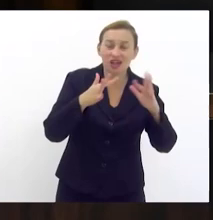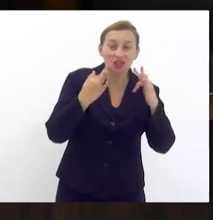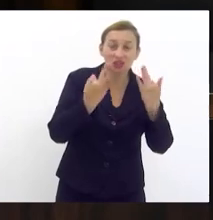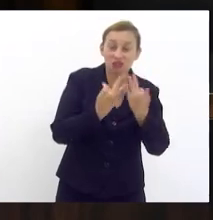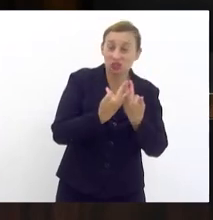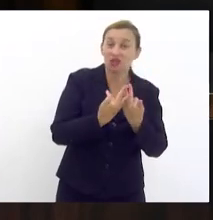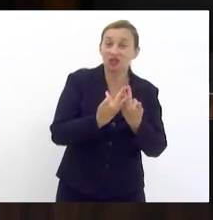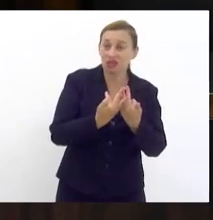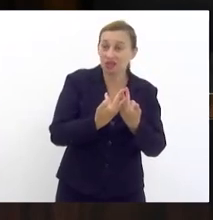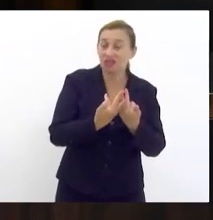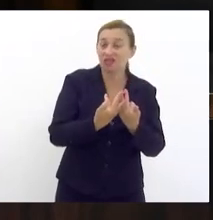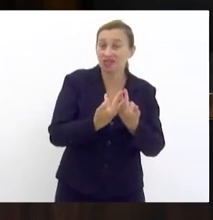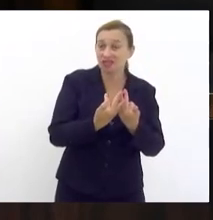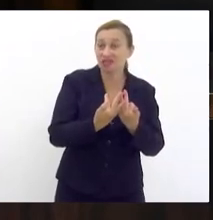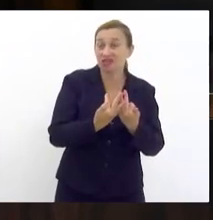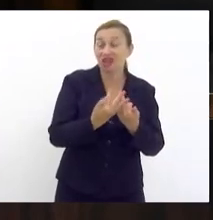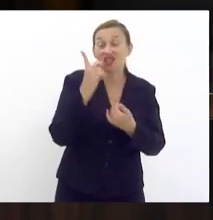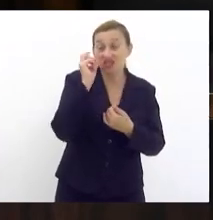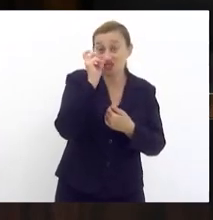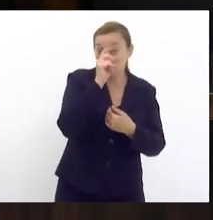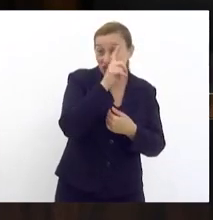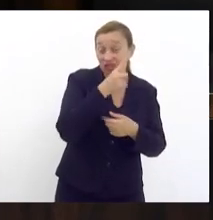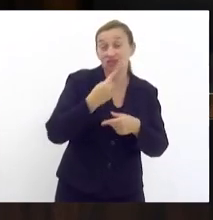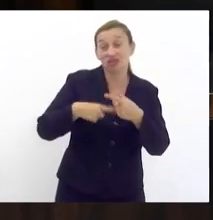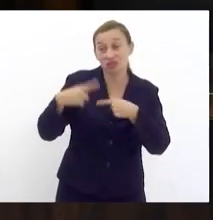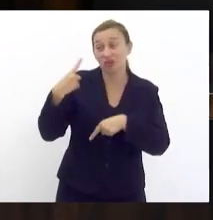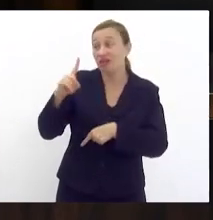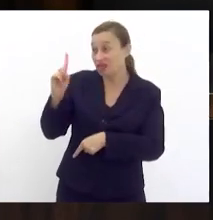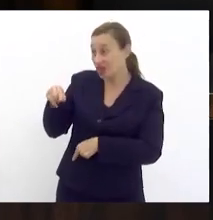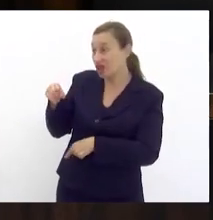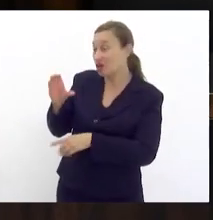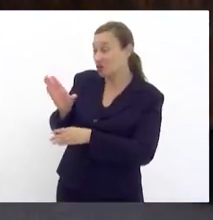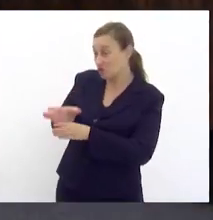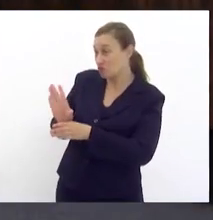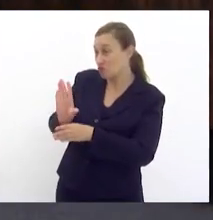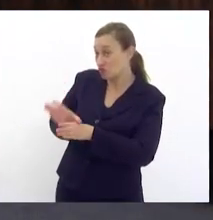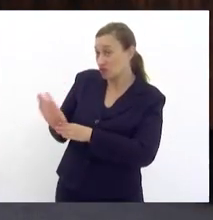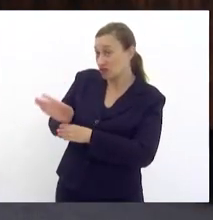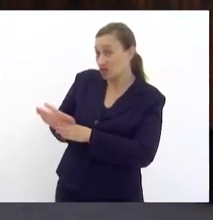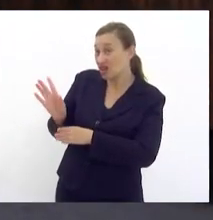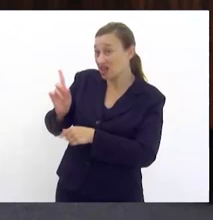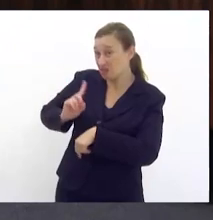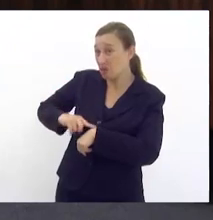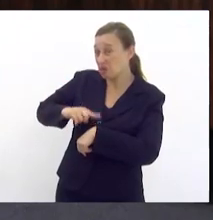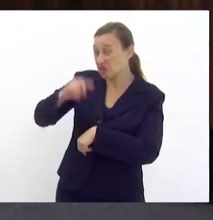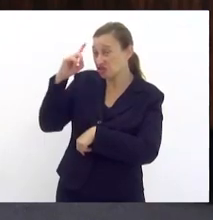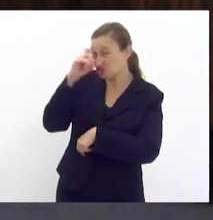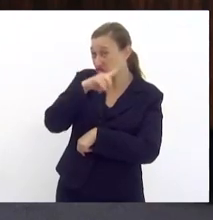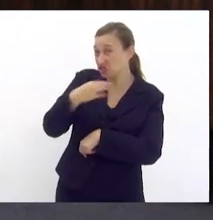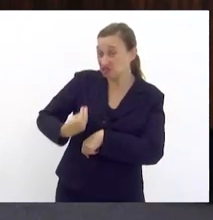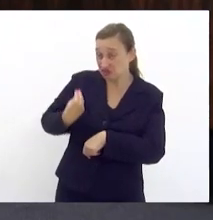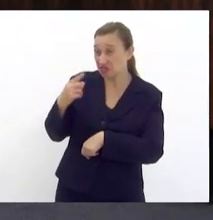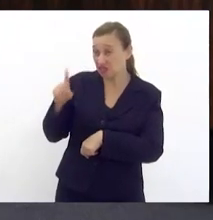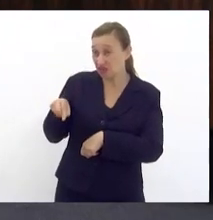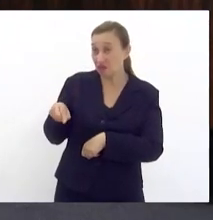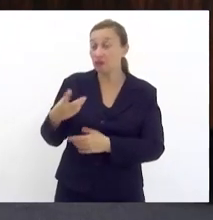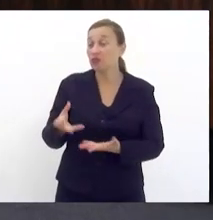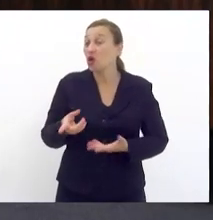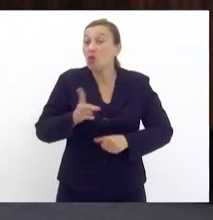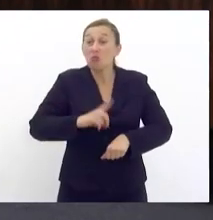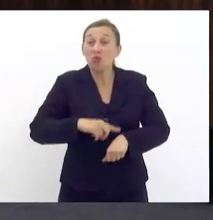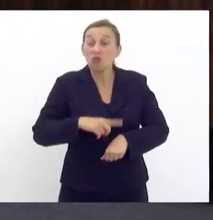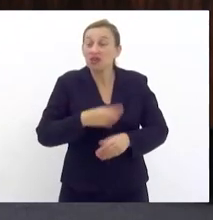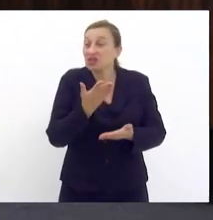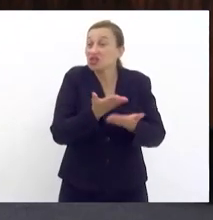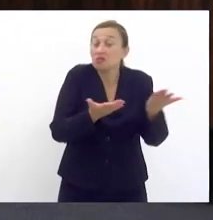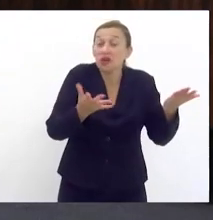superando, que é difícil a superação, não, conselheiro? Superar aquele momento difícil de vida, momentos que a gente